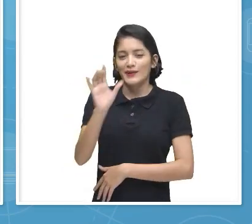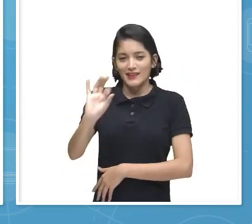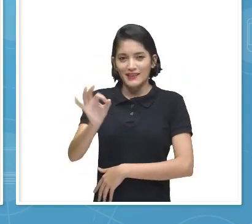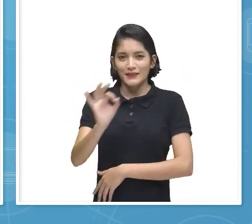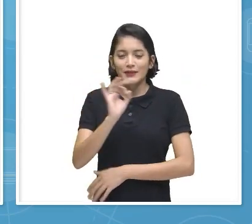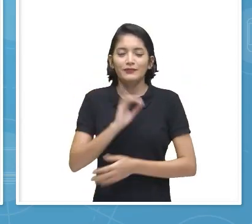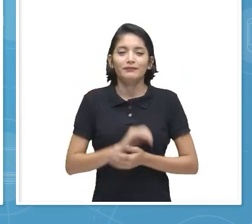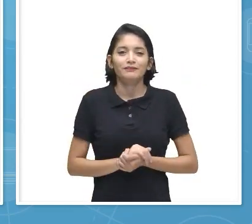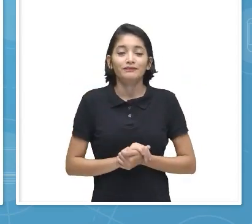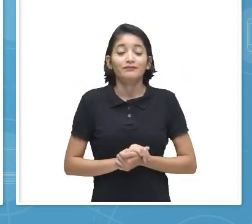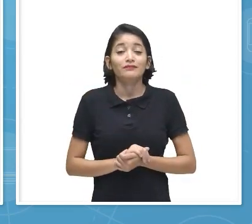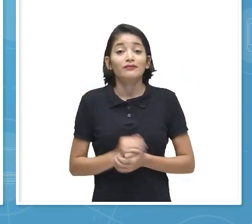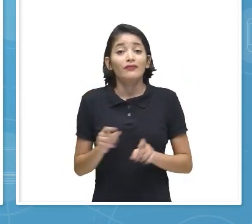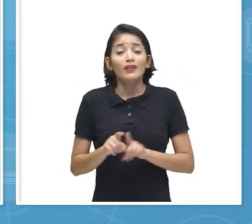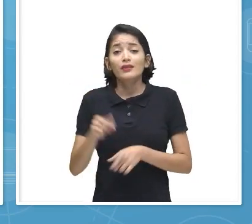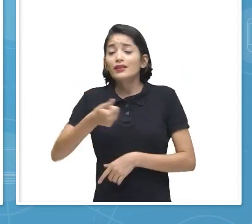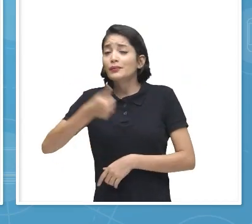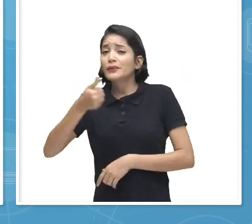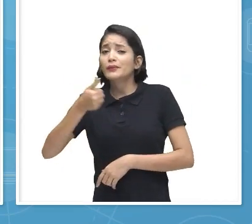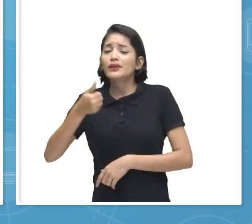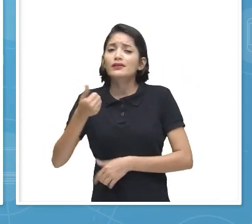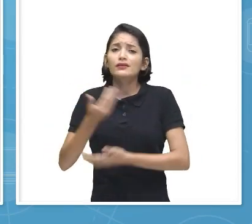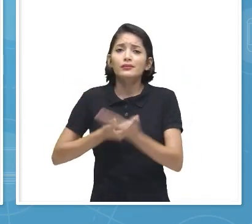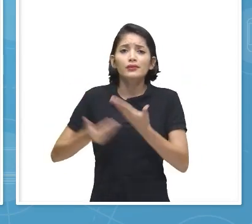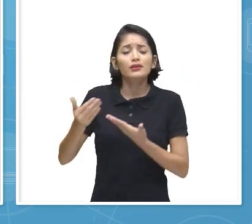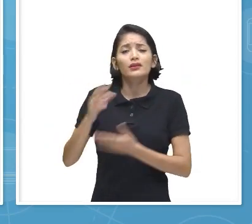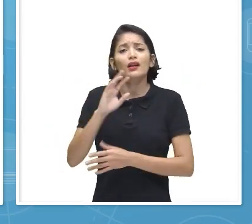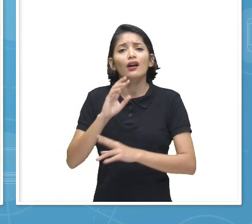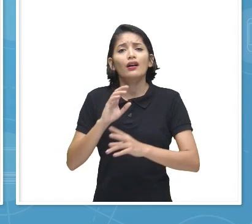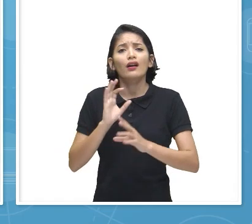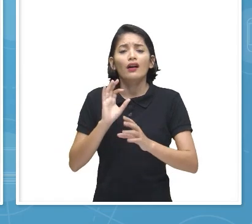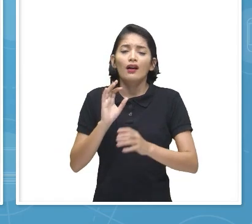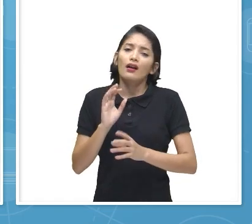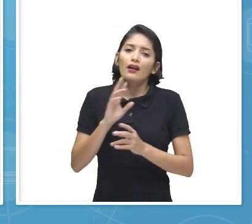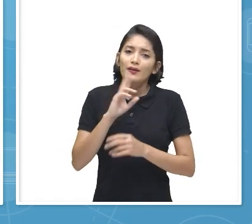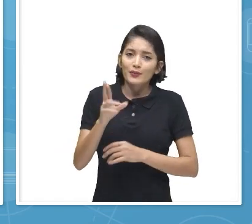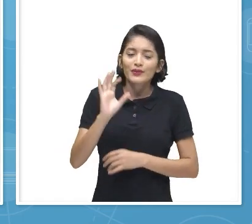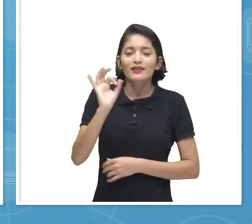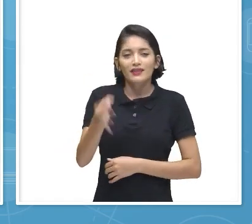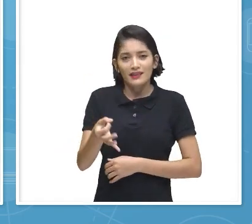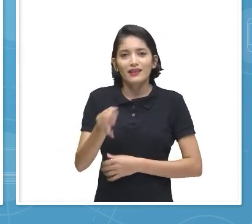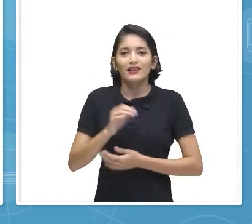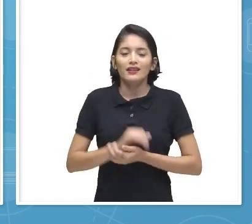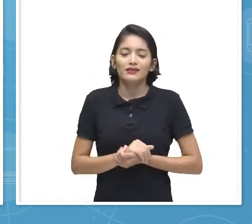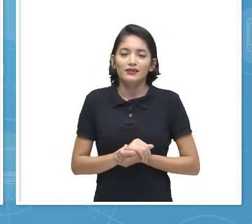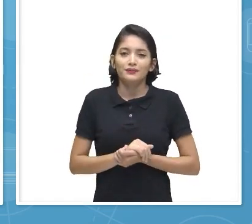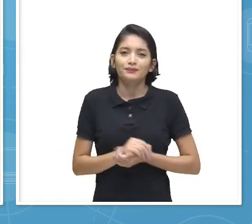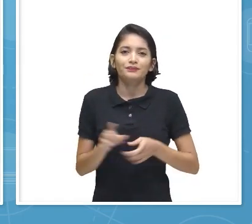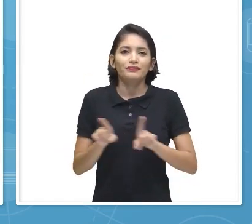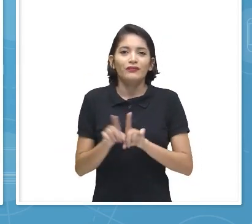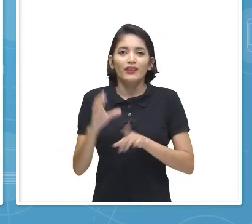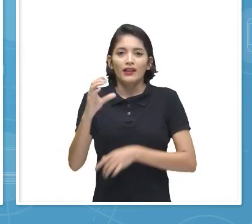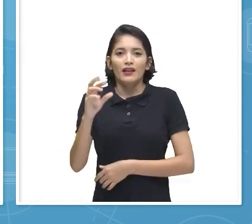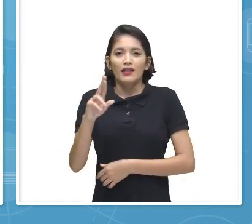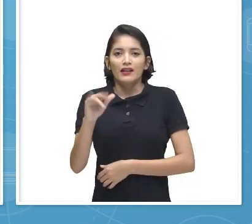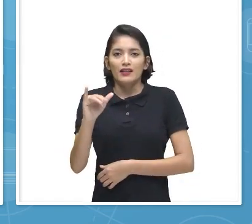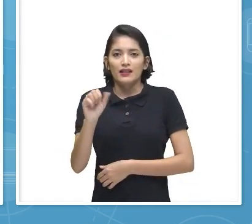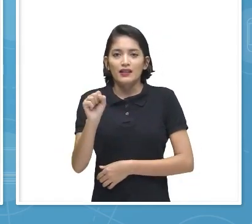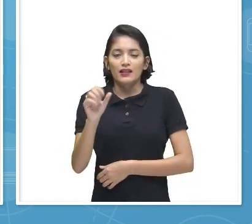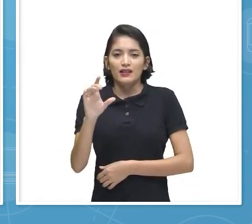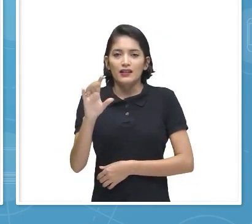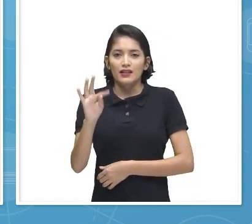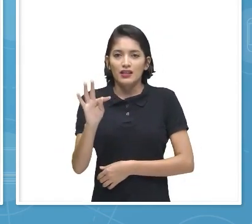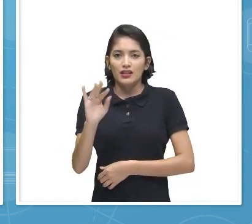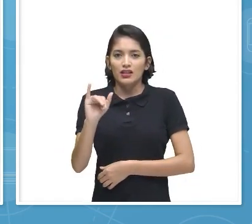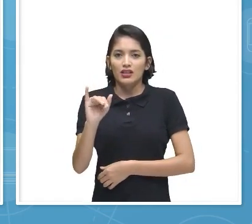acertar. A gente teve os primeiros participantes, todos eles acertaram. Aí a gente também tem a Cristielen do